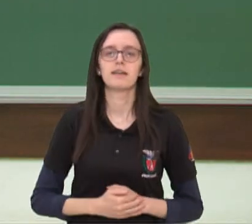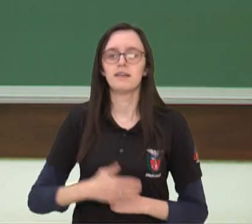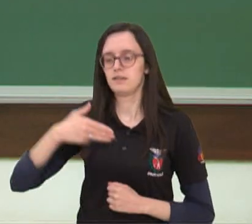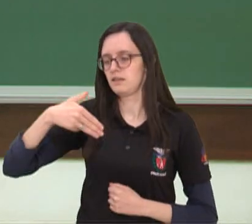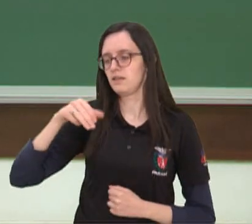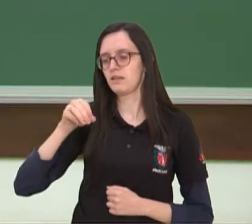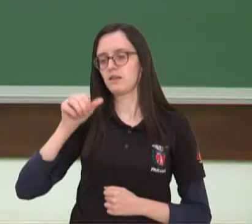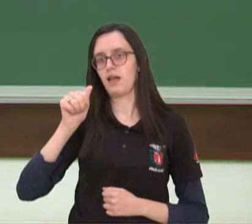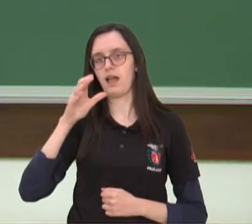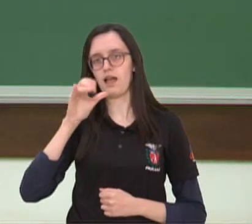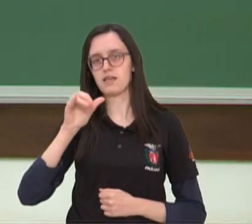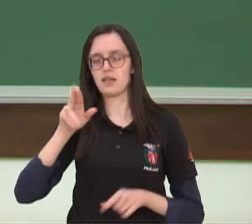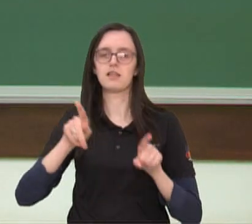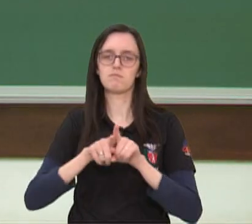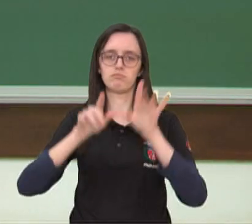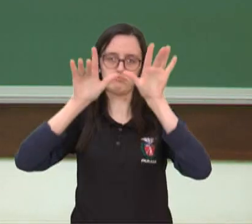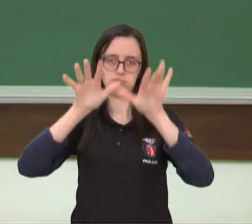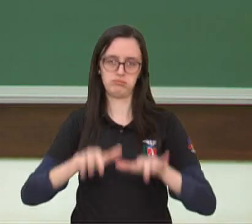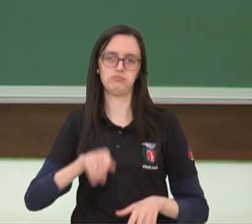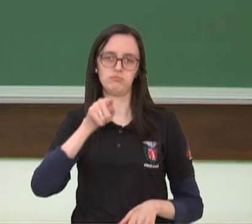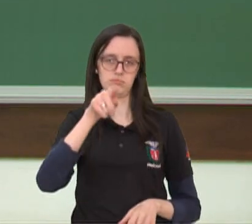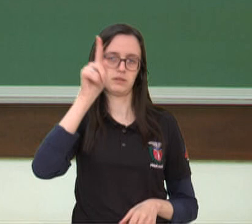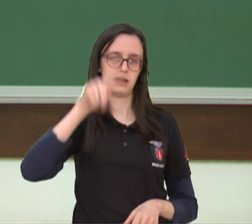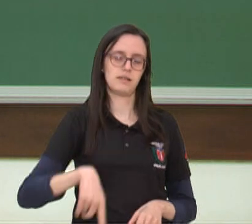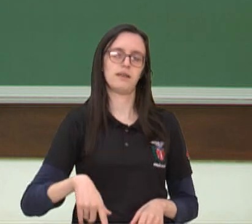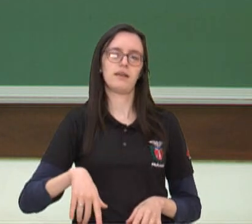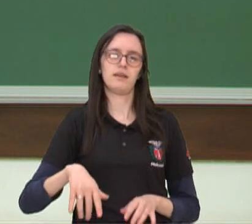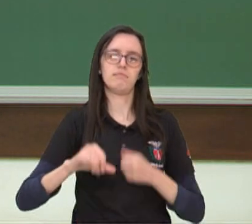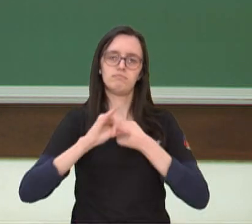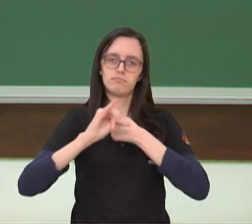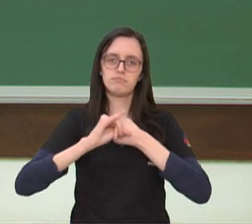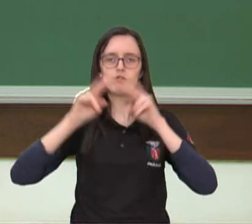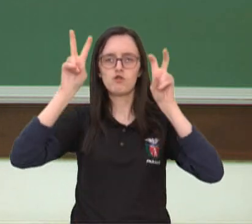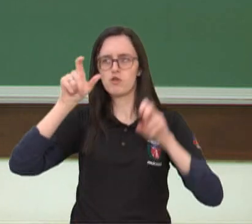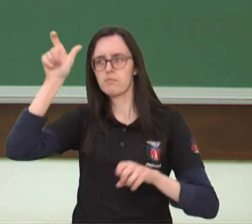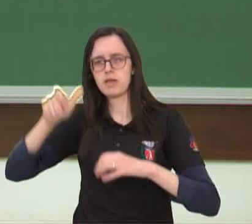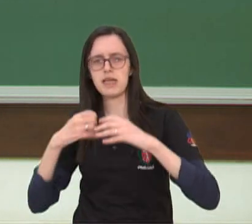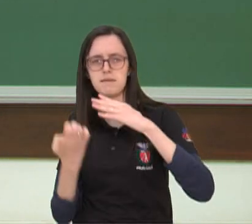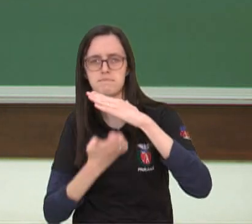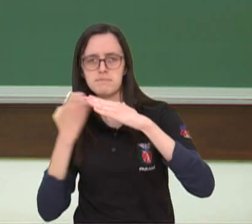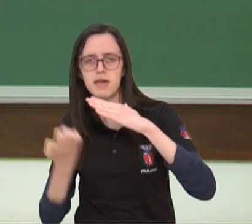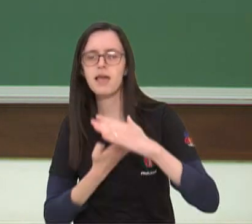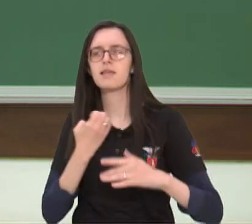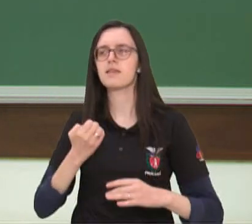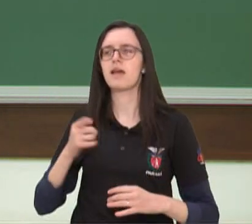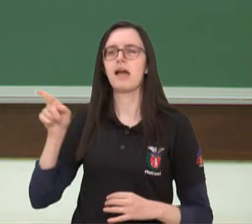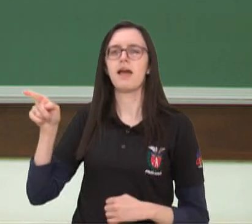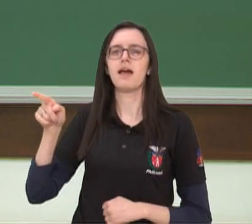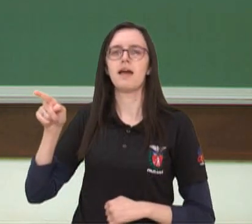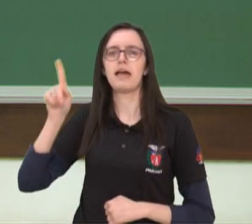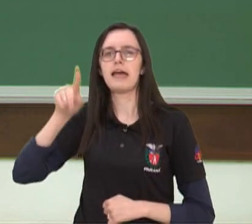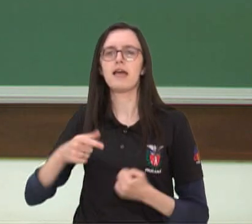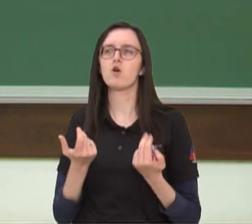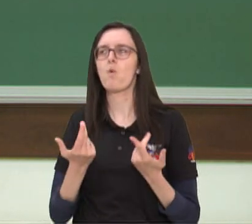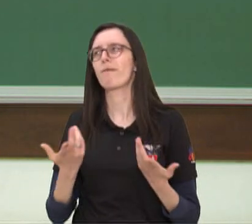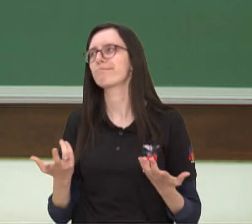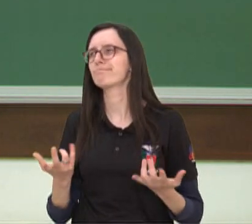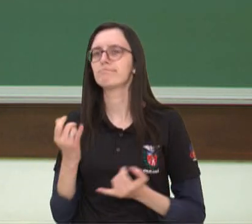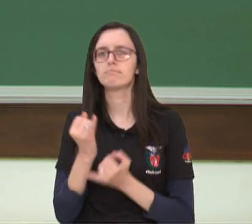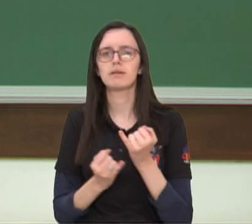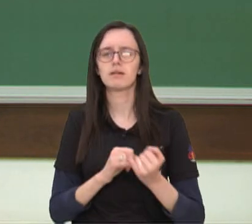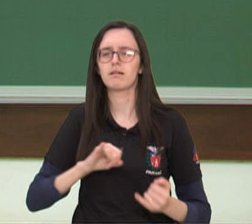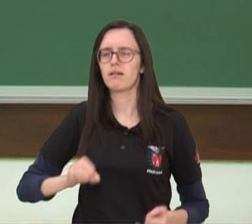Scliar, então, escreveu esta crônica sobre esse empresário que estava ali quase